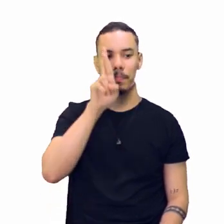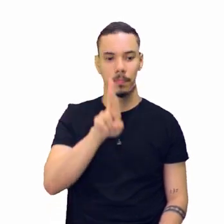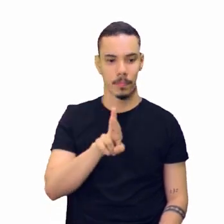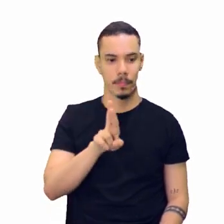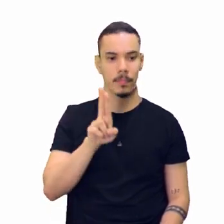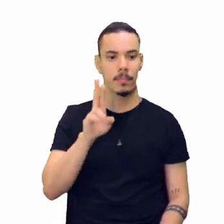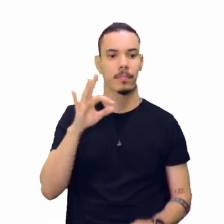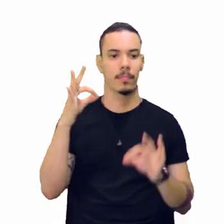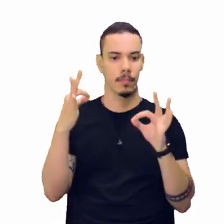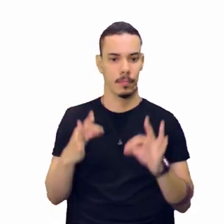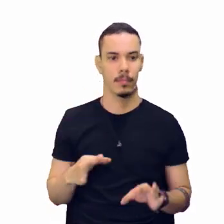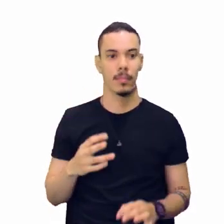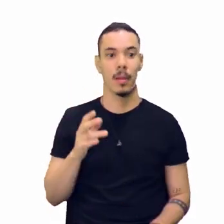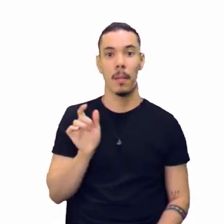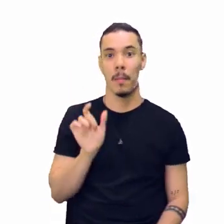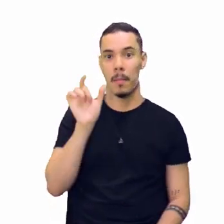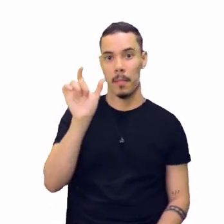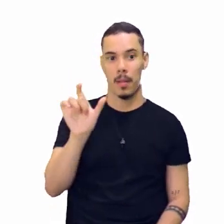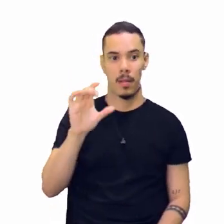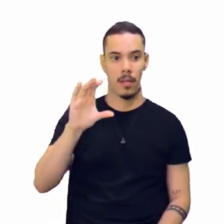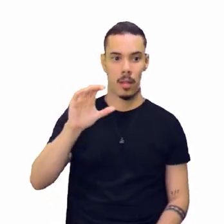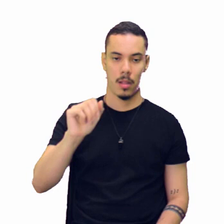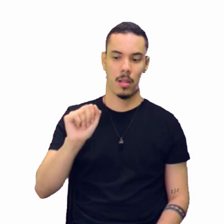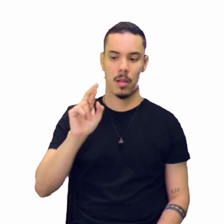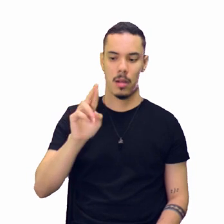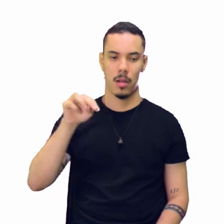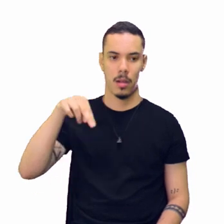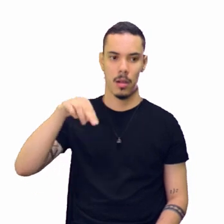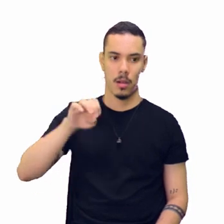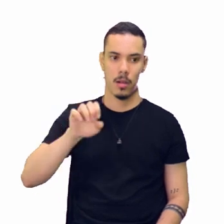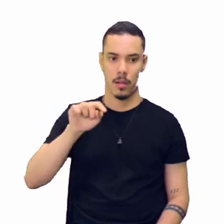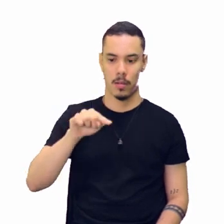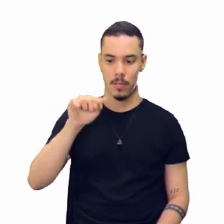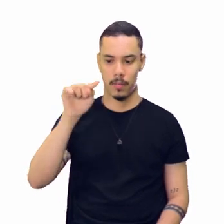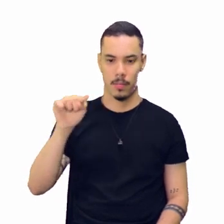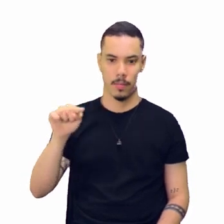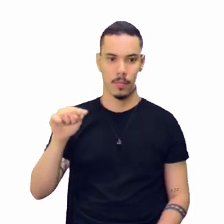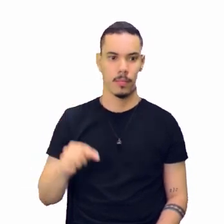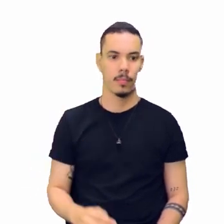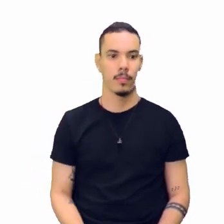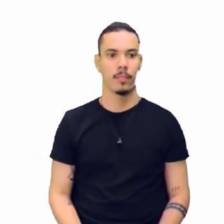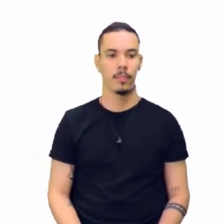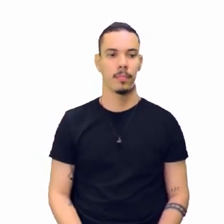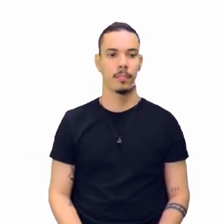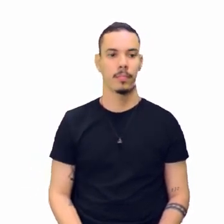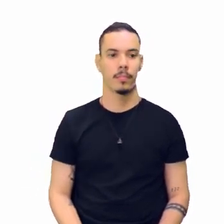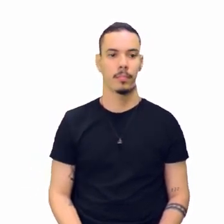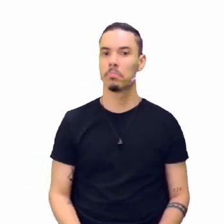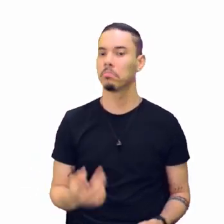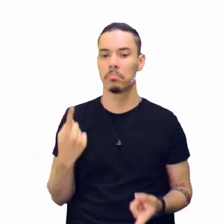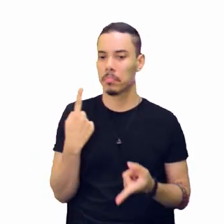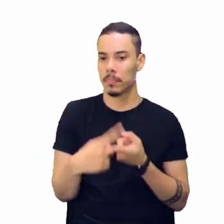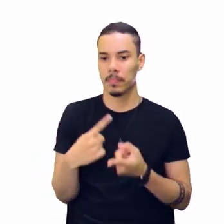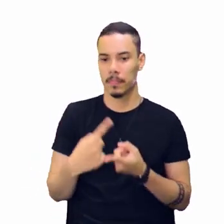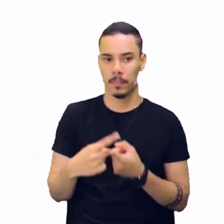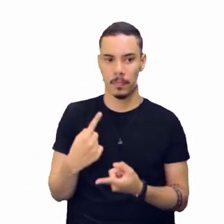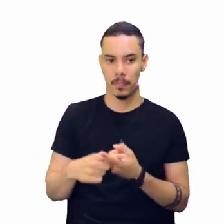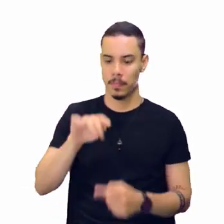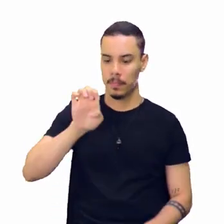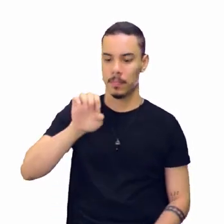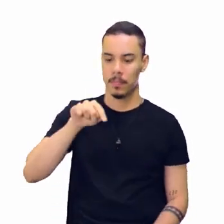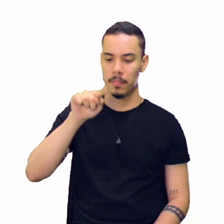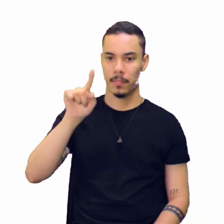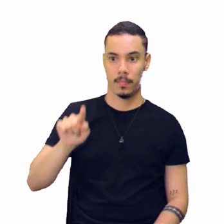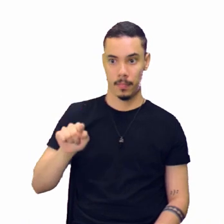palavra carne, olha só, foi acentuada o E. Por que foi acentuado